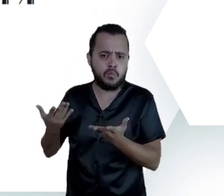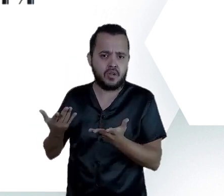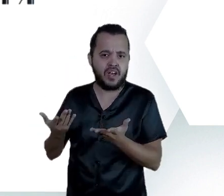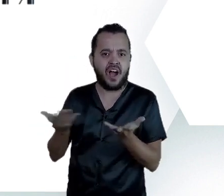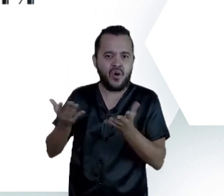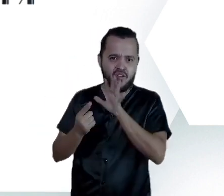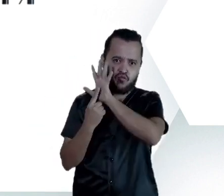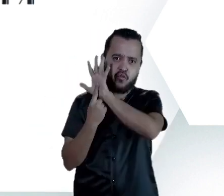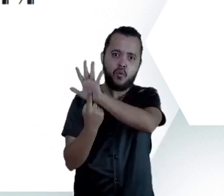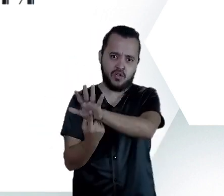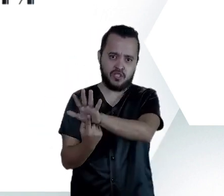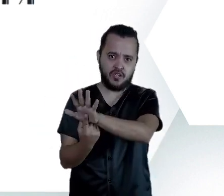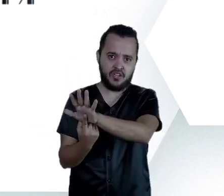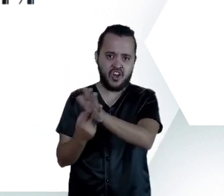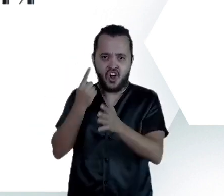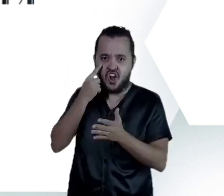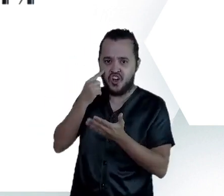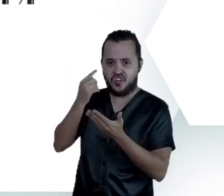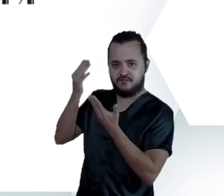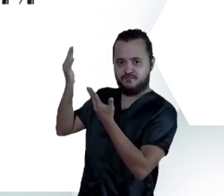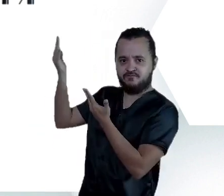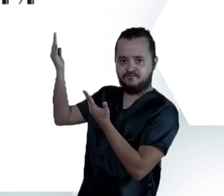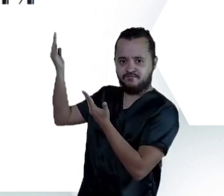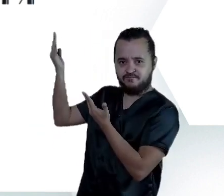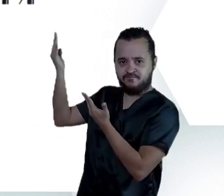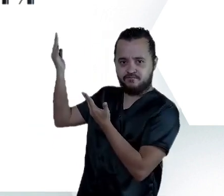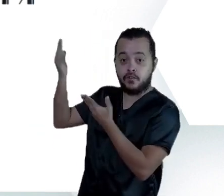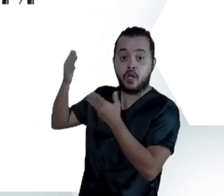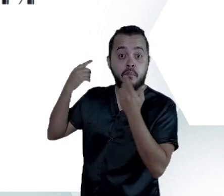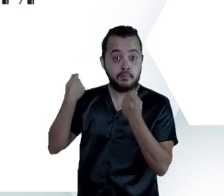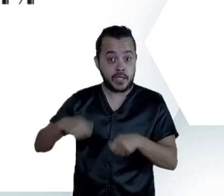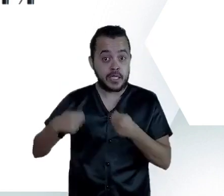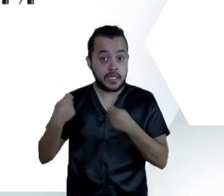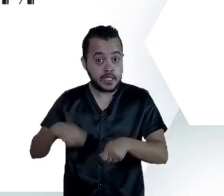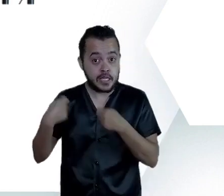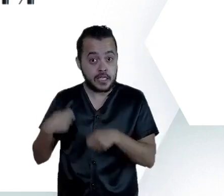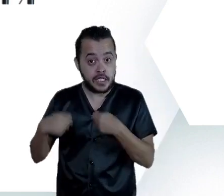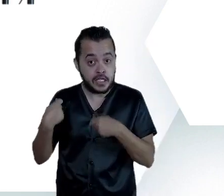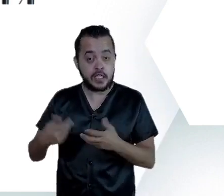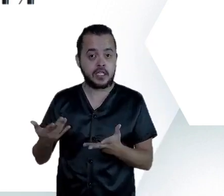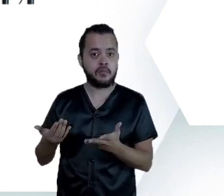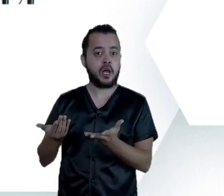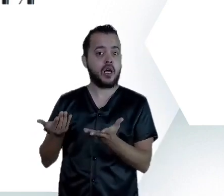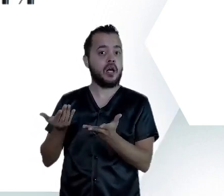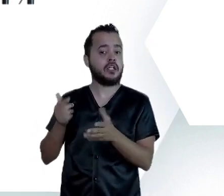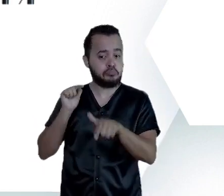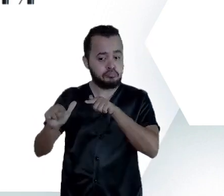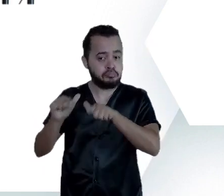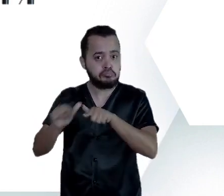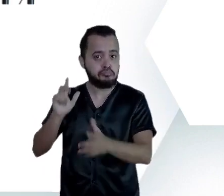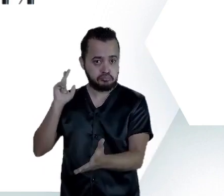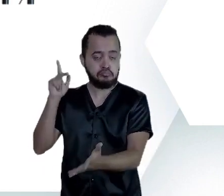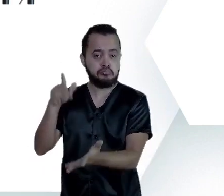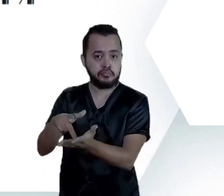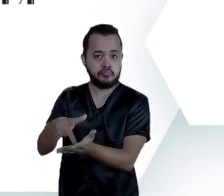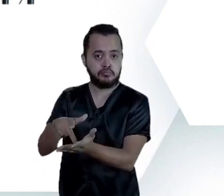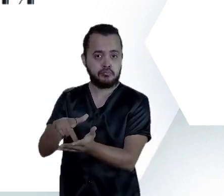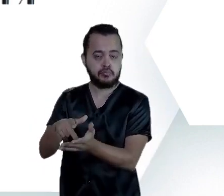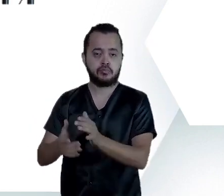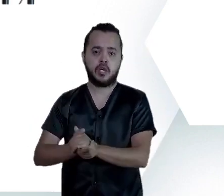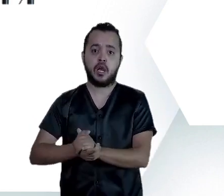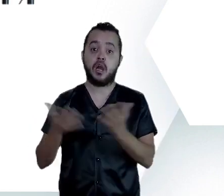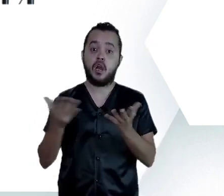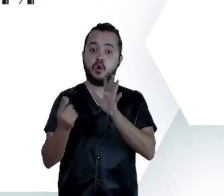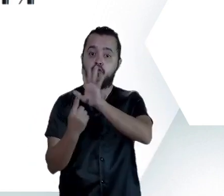são equipamentos que vocês vão precisar no seu dia a dia, tá? Para você poder desempenhar nas suas atividades. Vamos